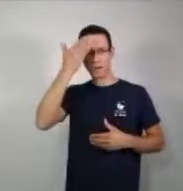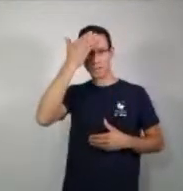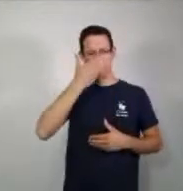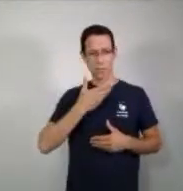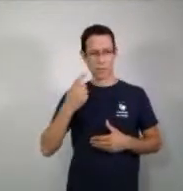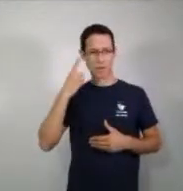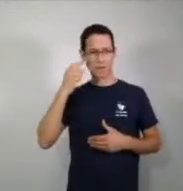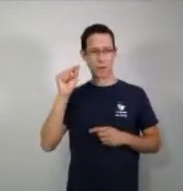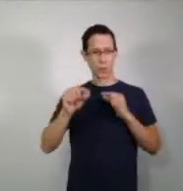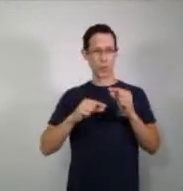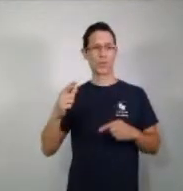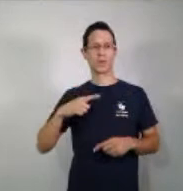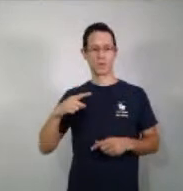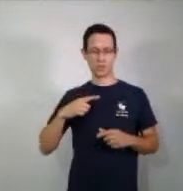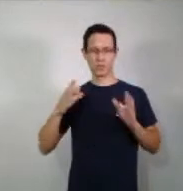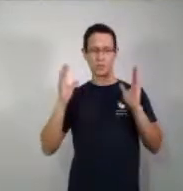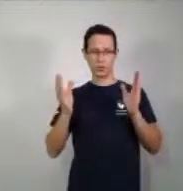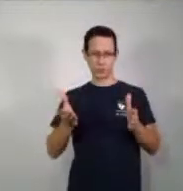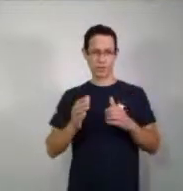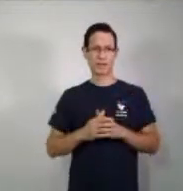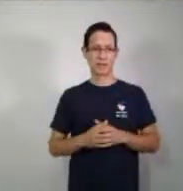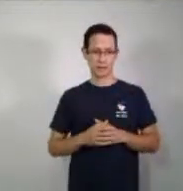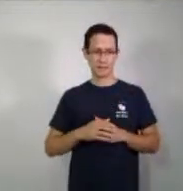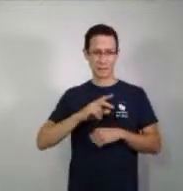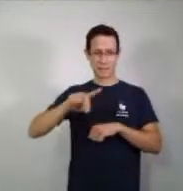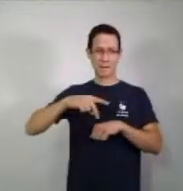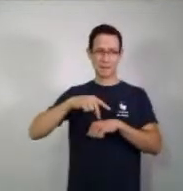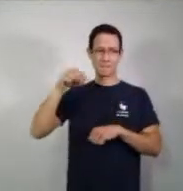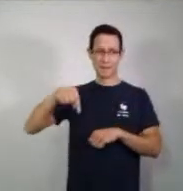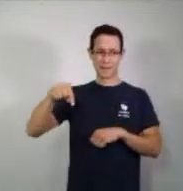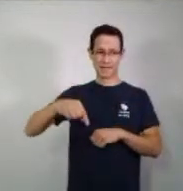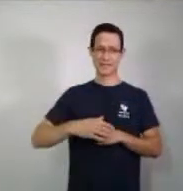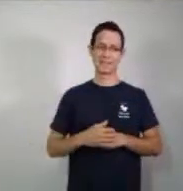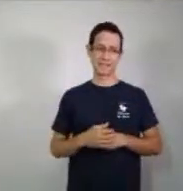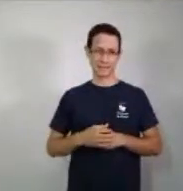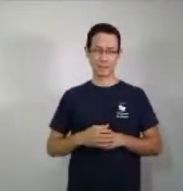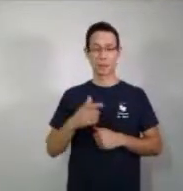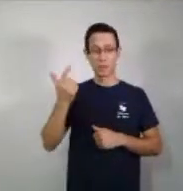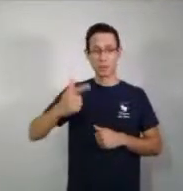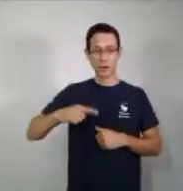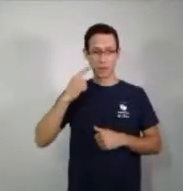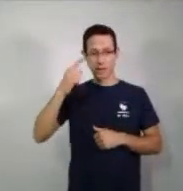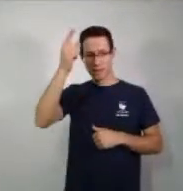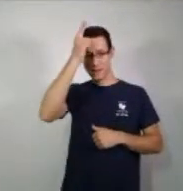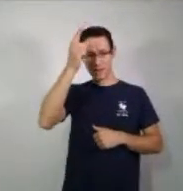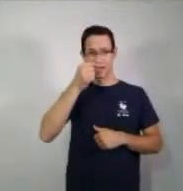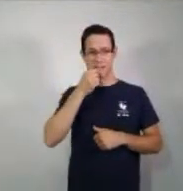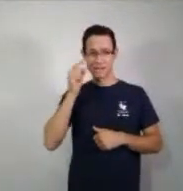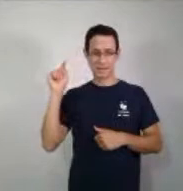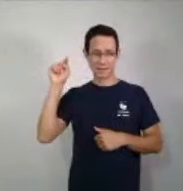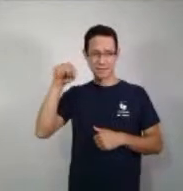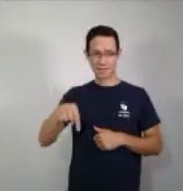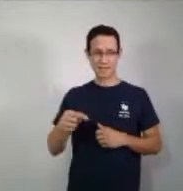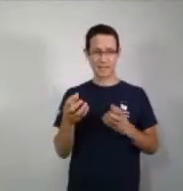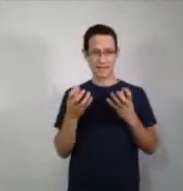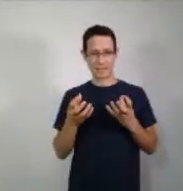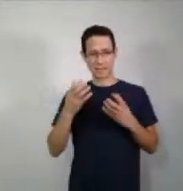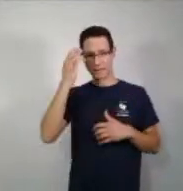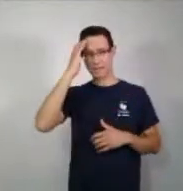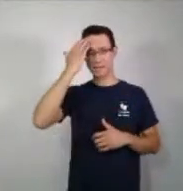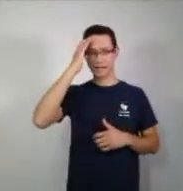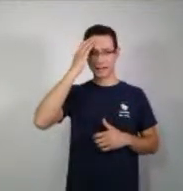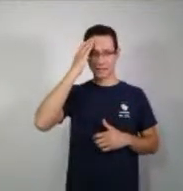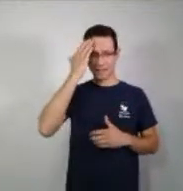eles já têm, né, sobre o nosso país. Mas tem outros estrangeiros que chegaram aqui querendo entender,